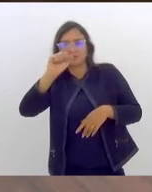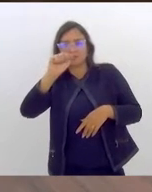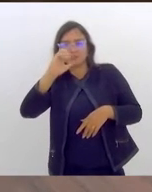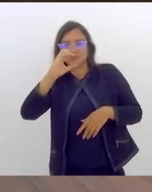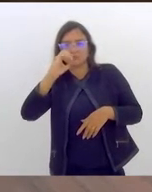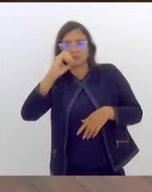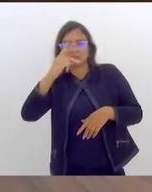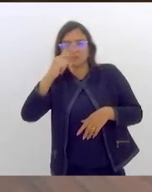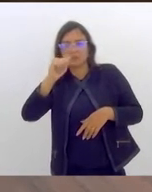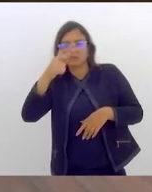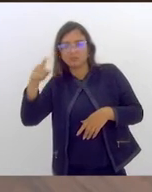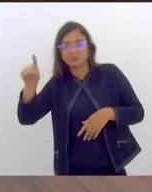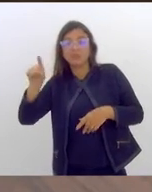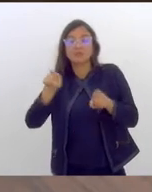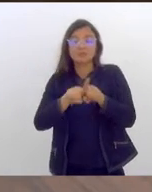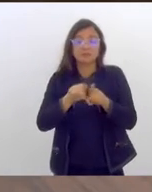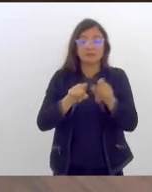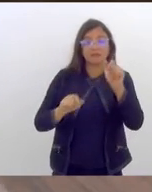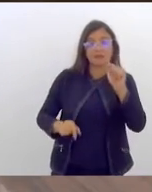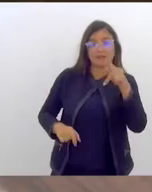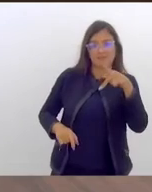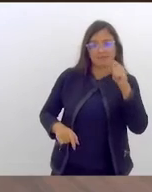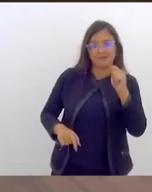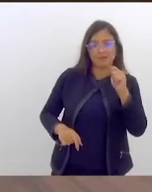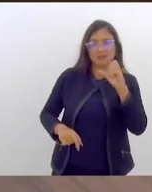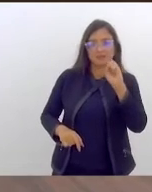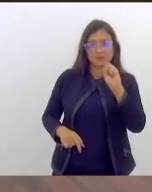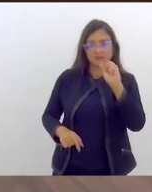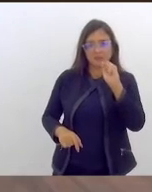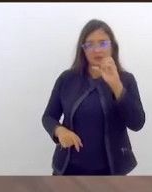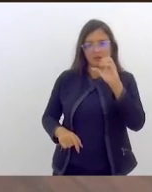com a apa do Sacopã